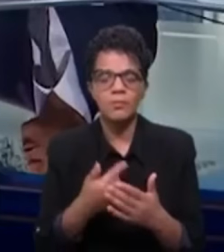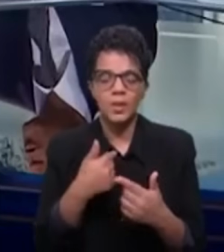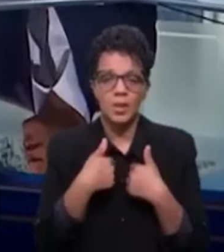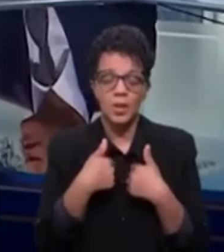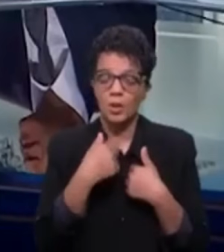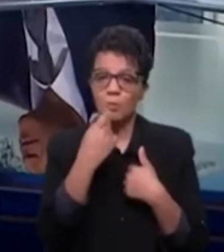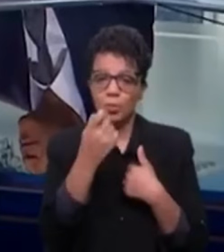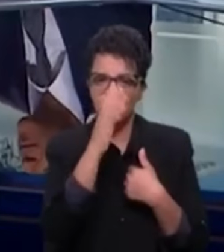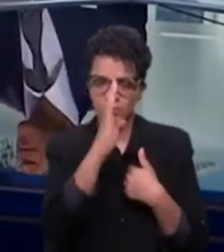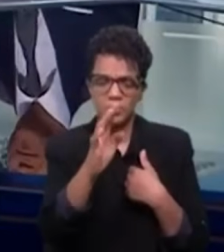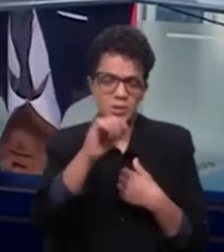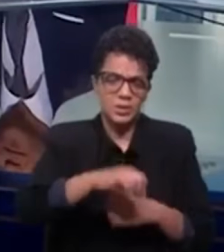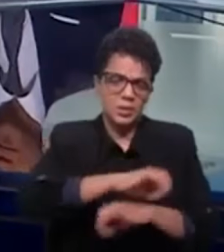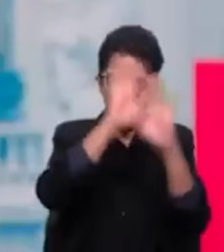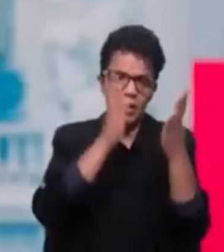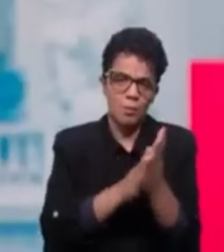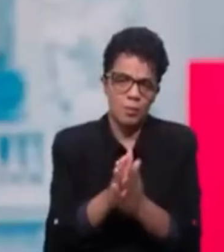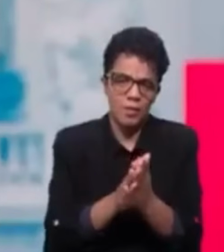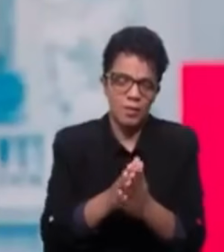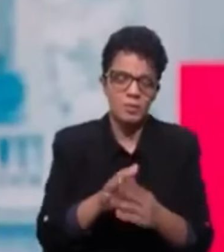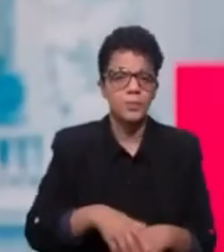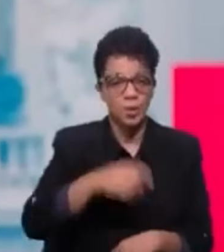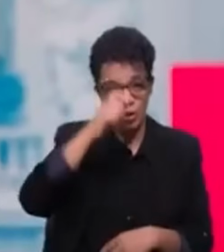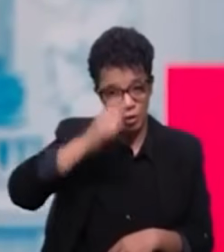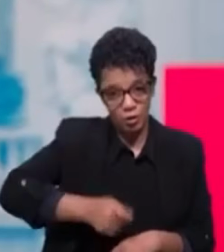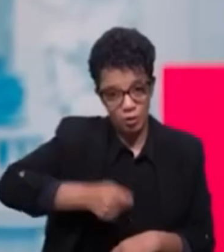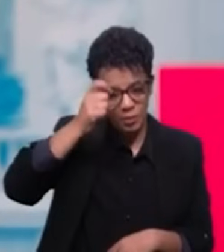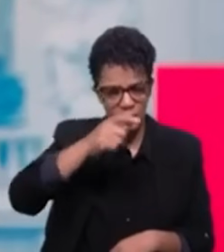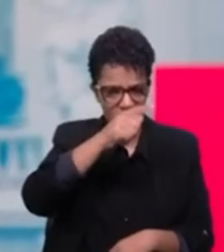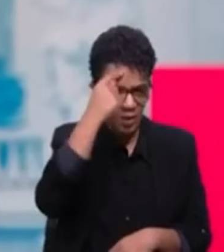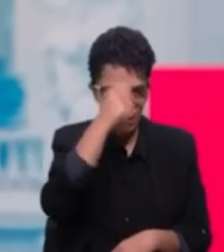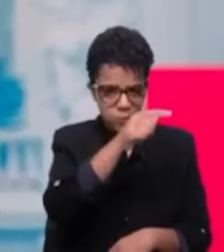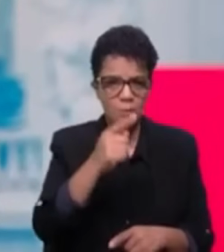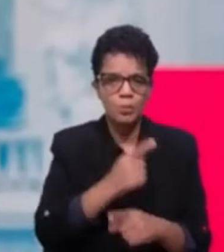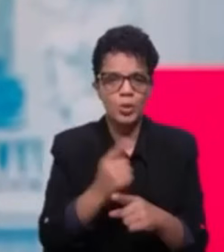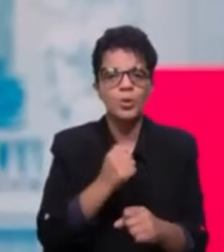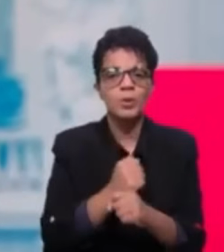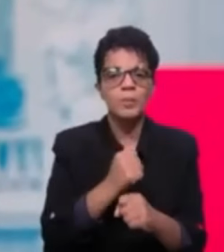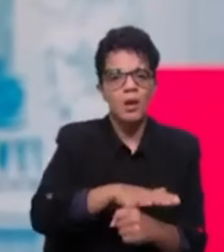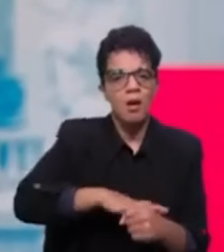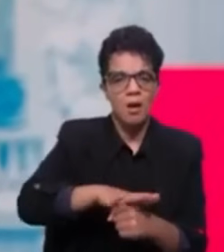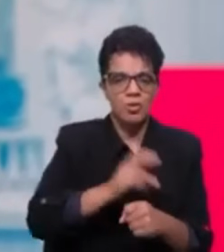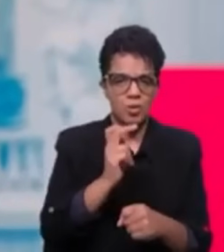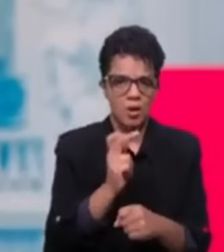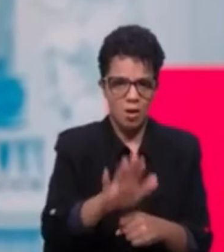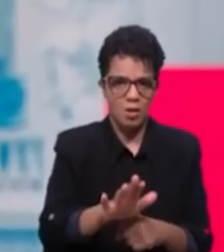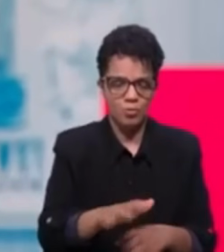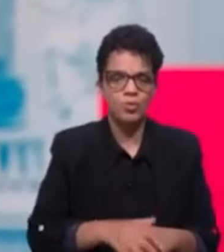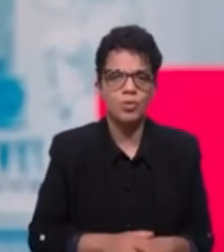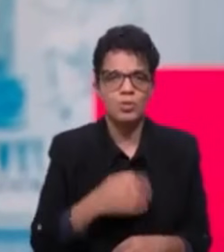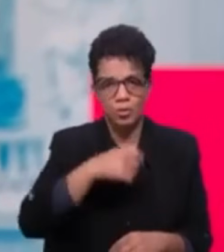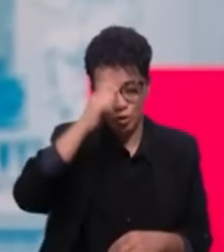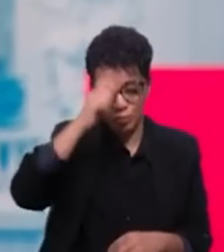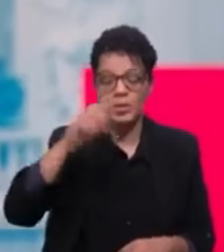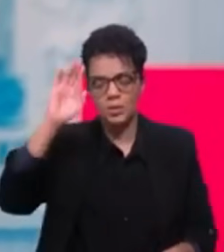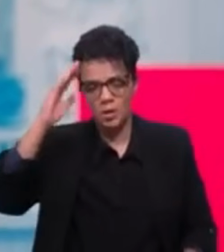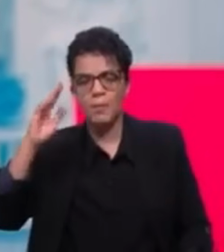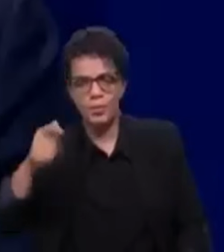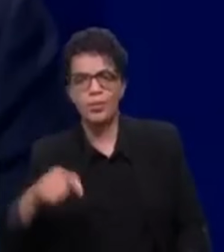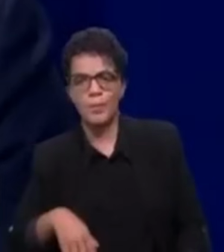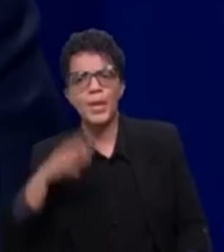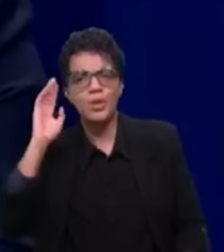os claro que é Eu Tenho muito respeito eu tenho muito respeito e eles sabem porque eu trabalhei nessa área muitos anos eu tenho muito respeito pois